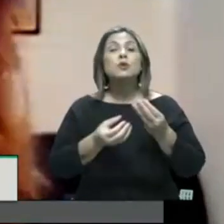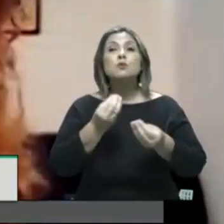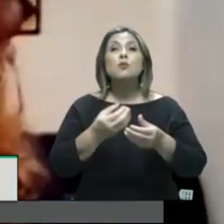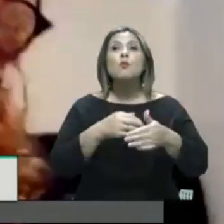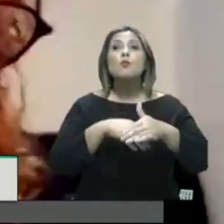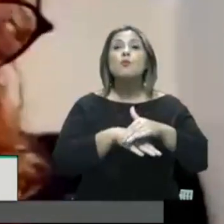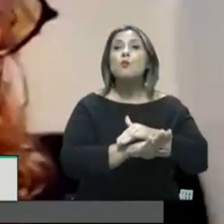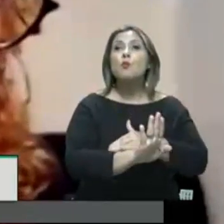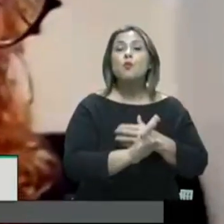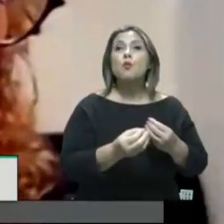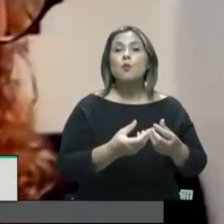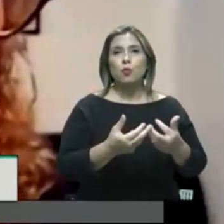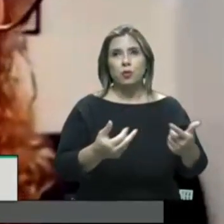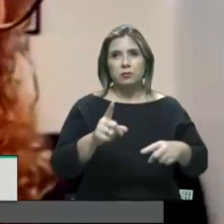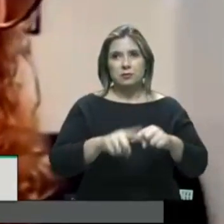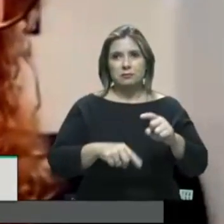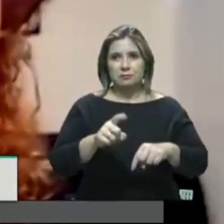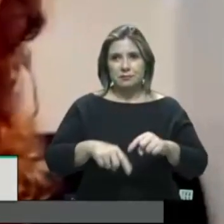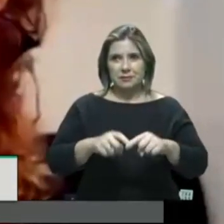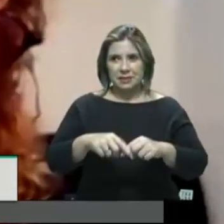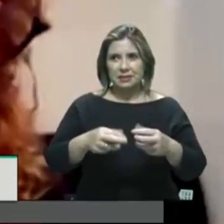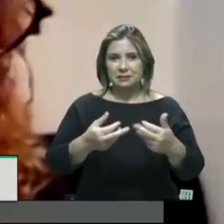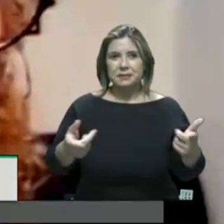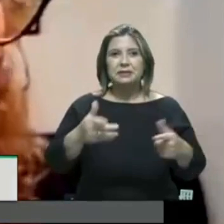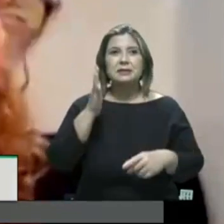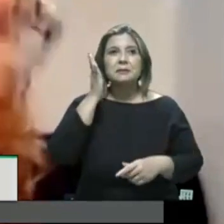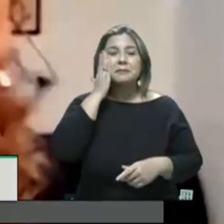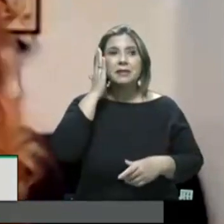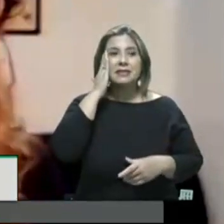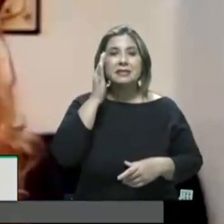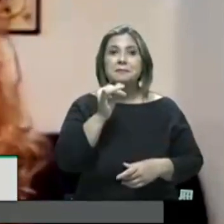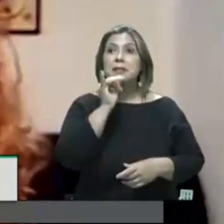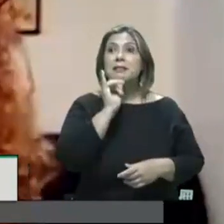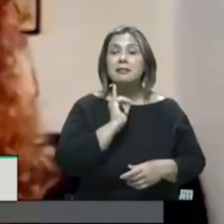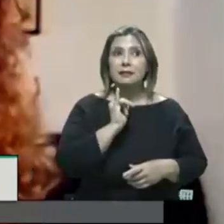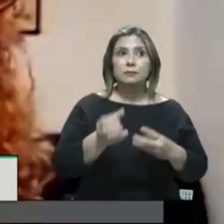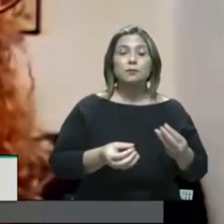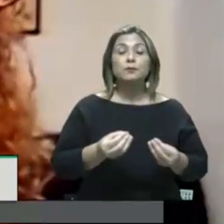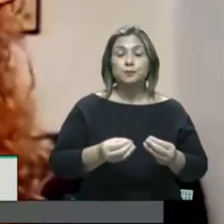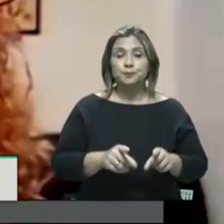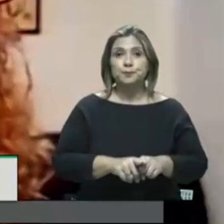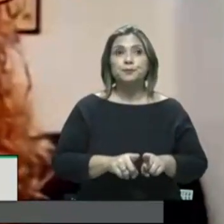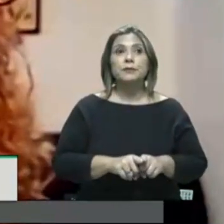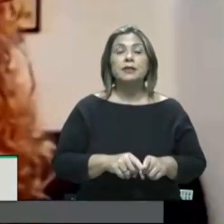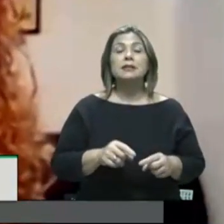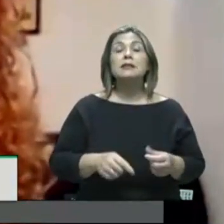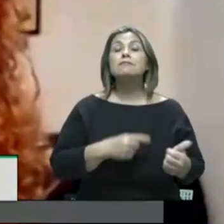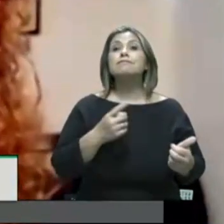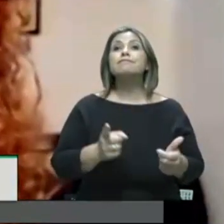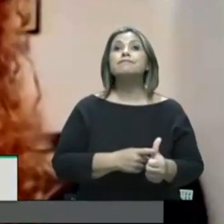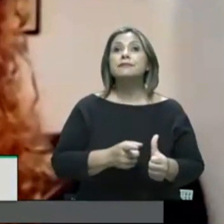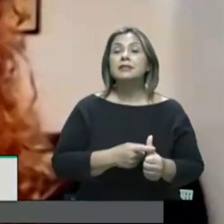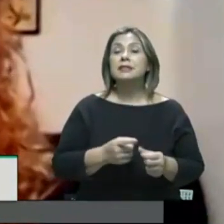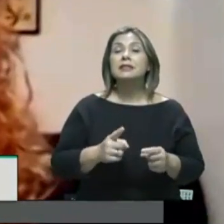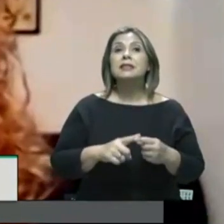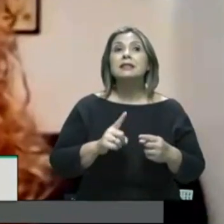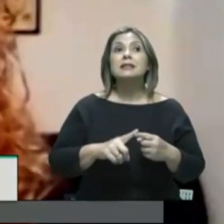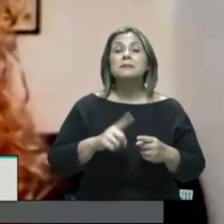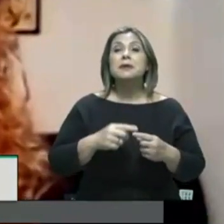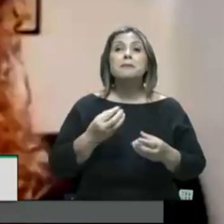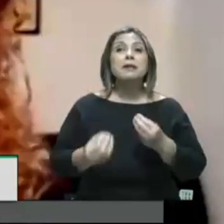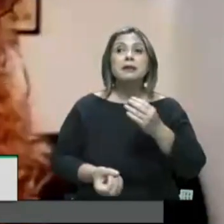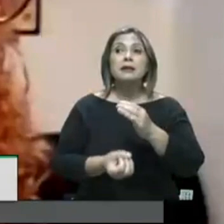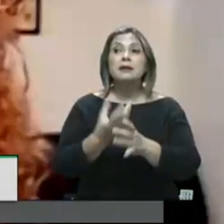é que vai ficar essa situação dos testes. Sexto, a questão dos leitos que foram criados